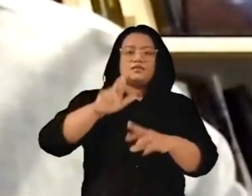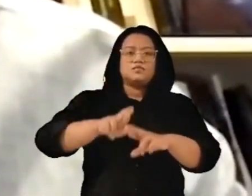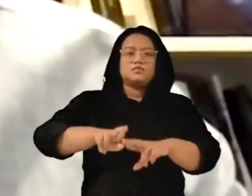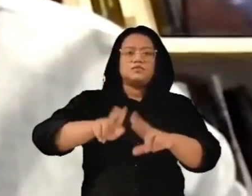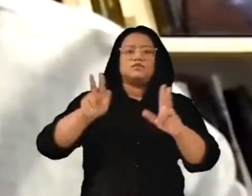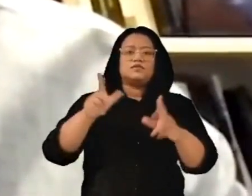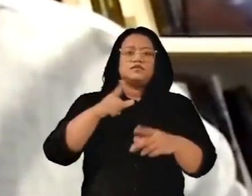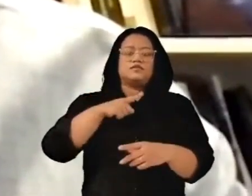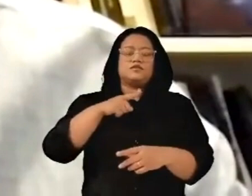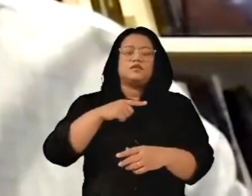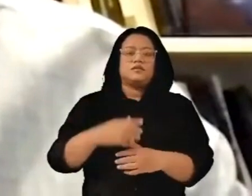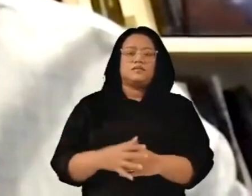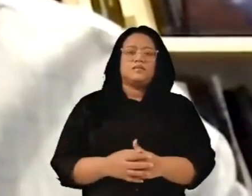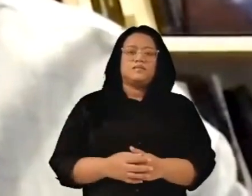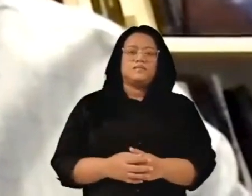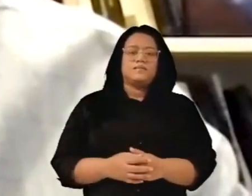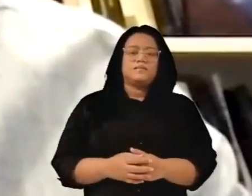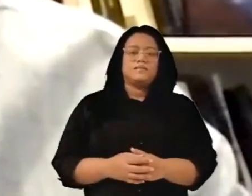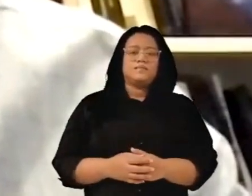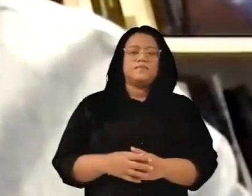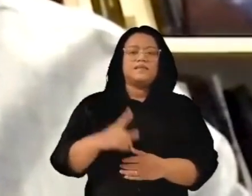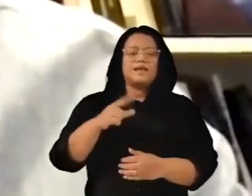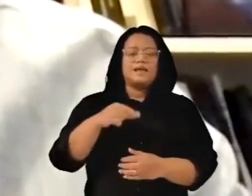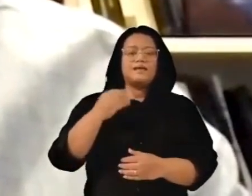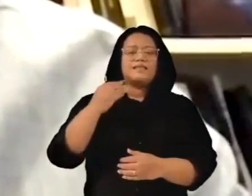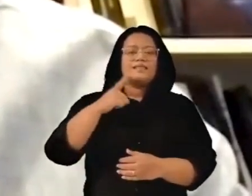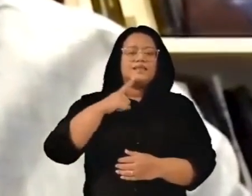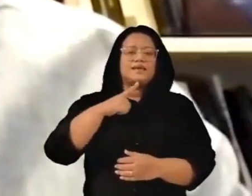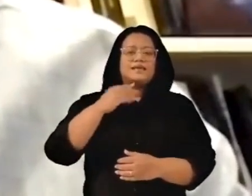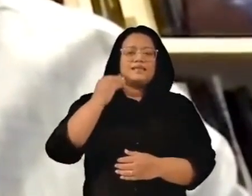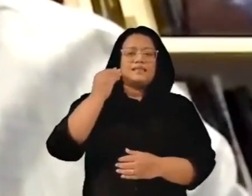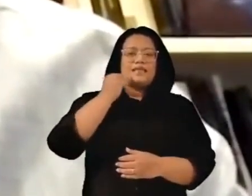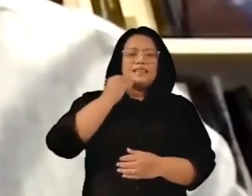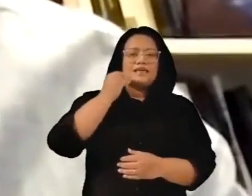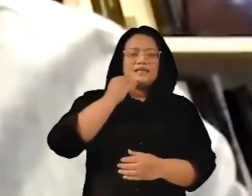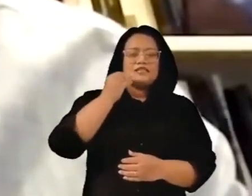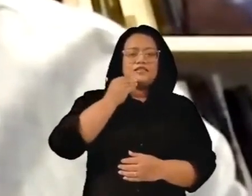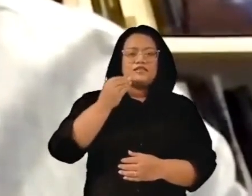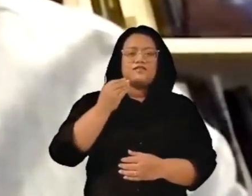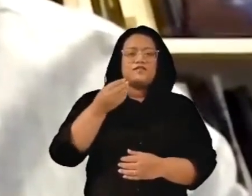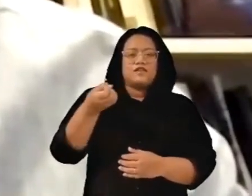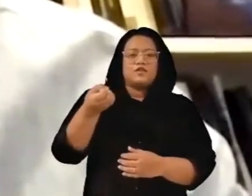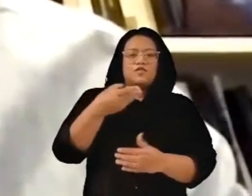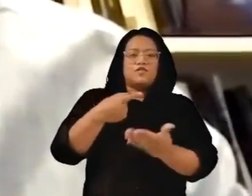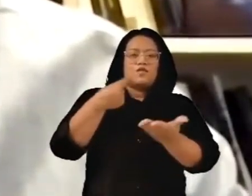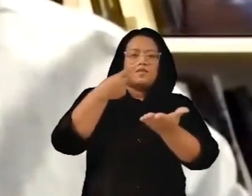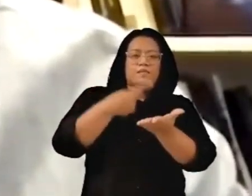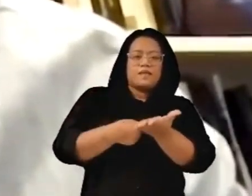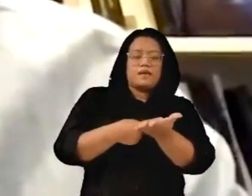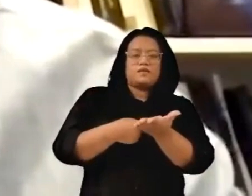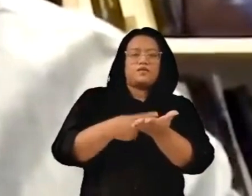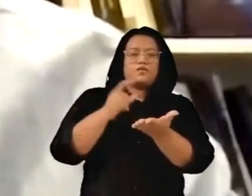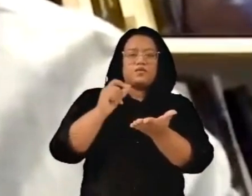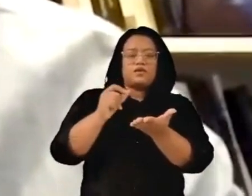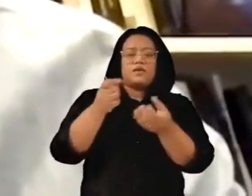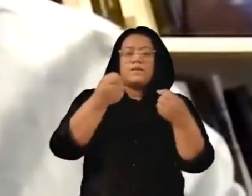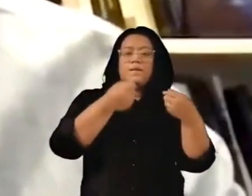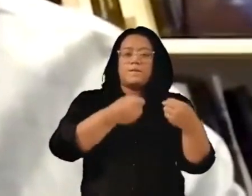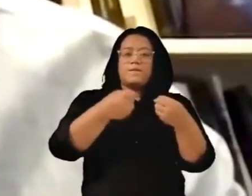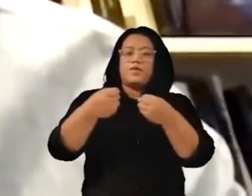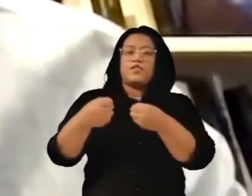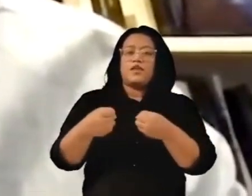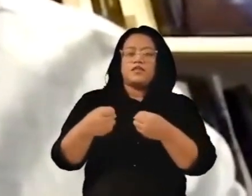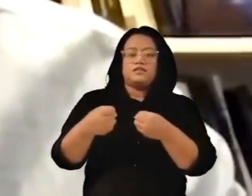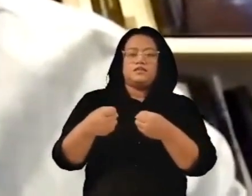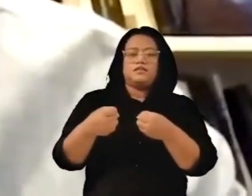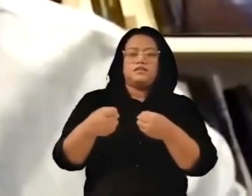tentativa de, vamos chamar assim, de novo pacto, né, entre poderes. Me